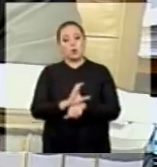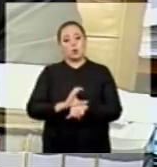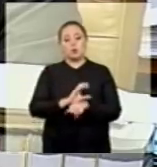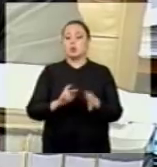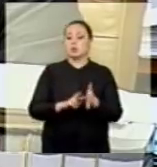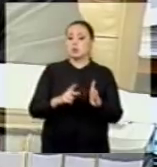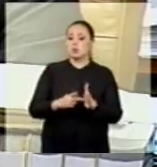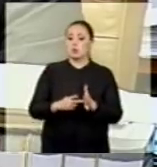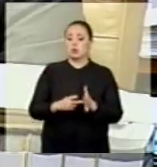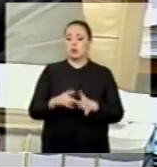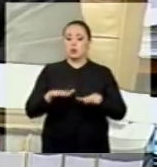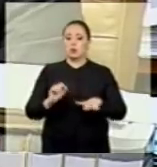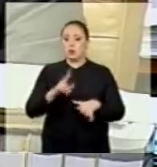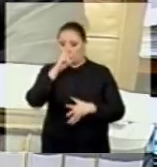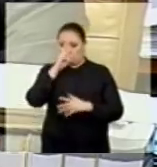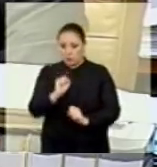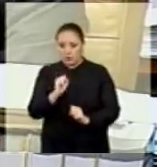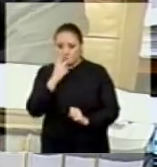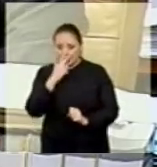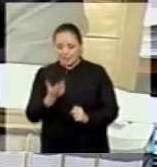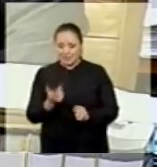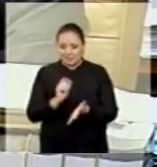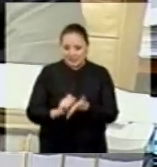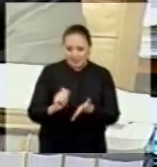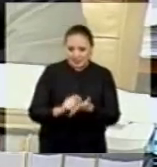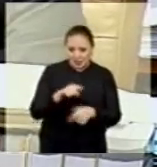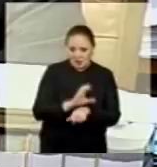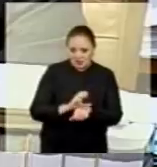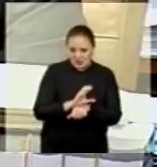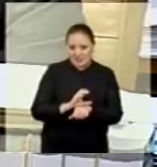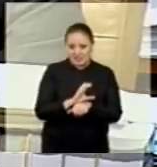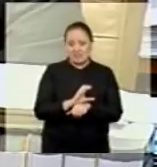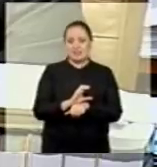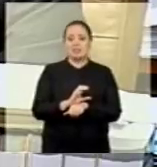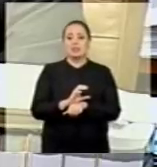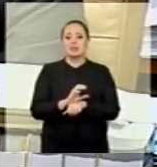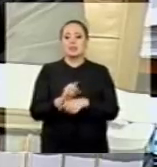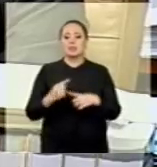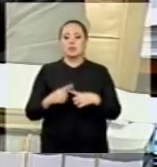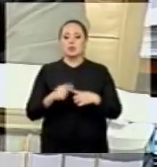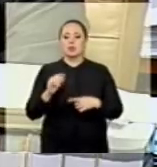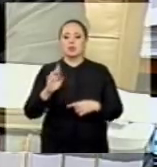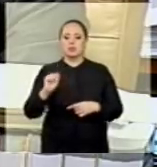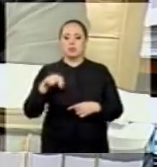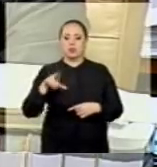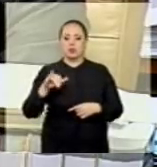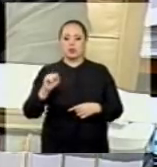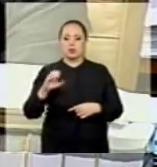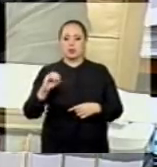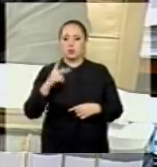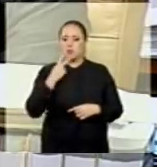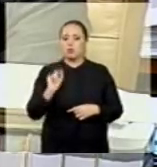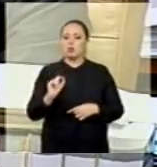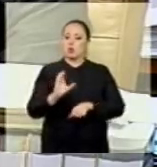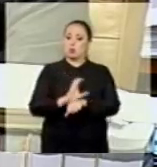em muitos casos, o poder de formulá-la, uma vez que, diz o Francisco Campos, a Constituição está